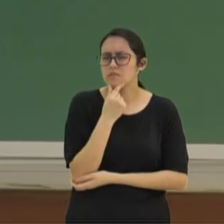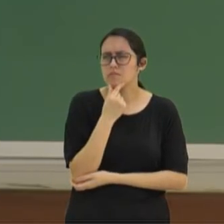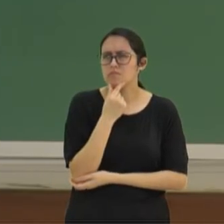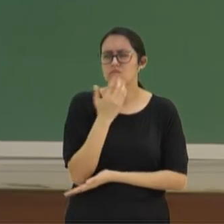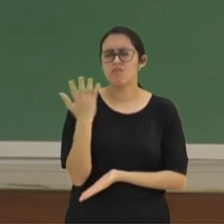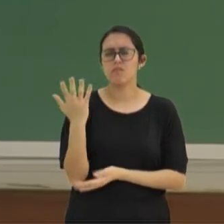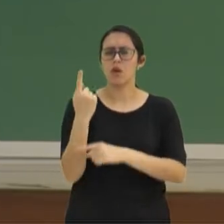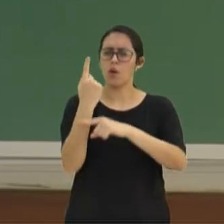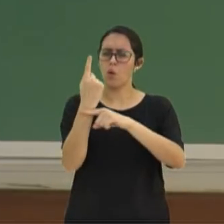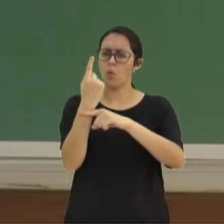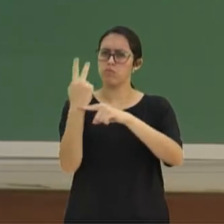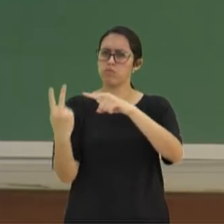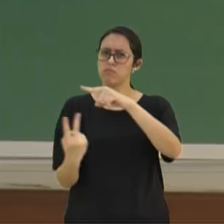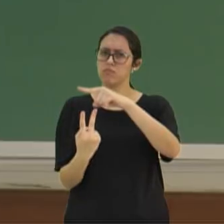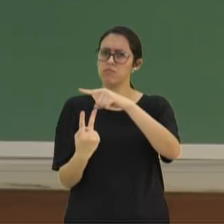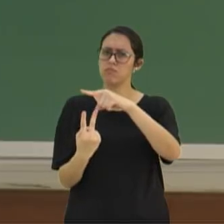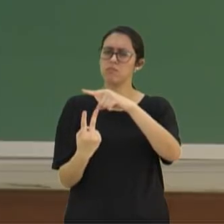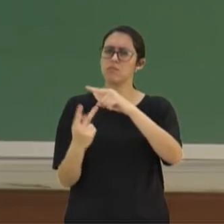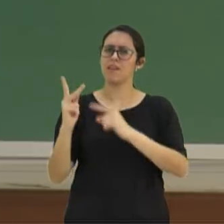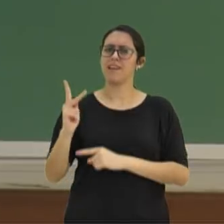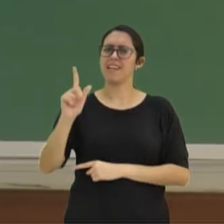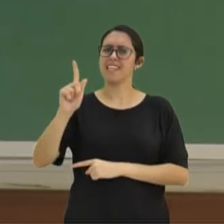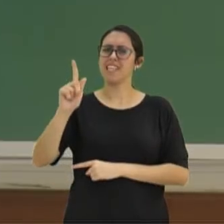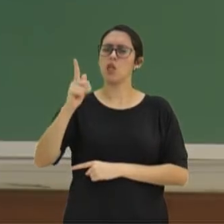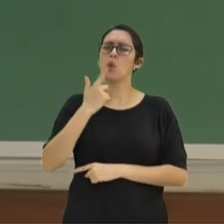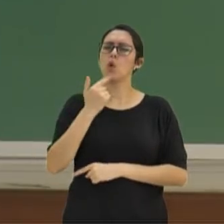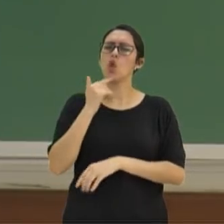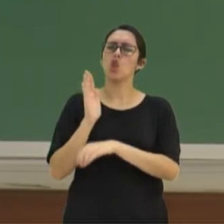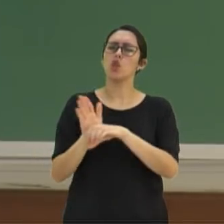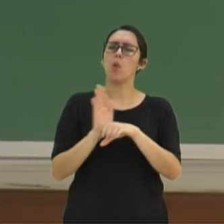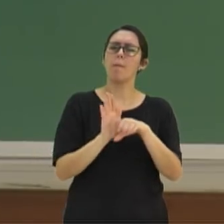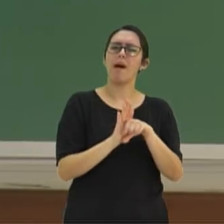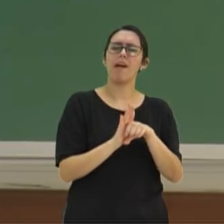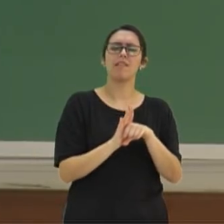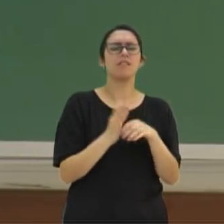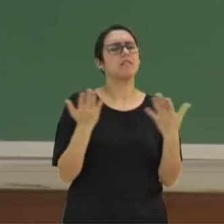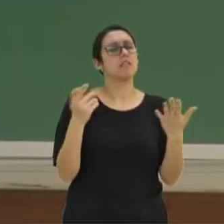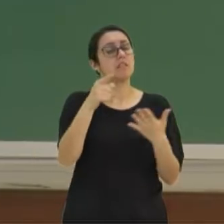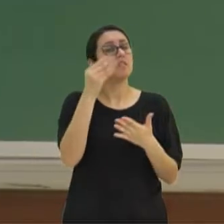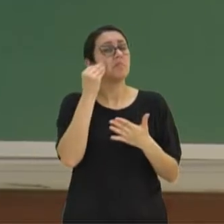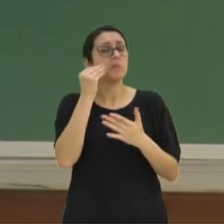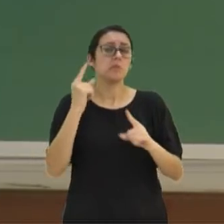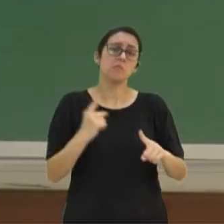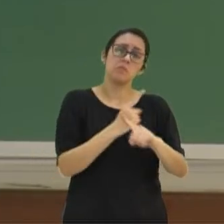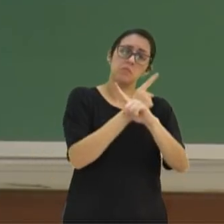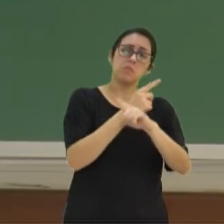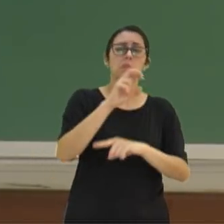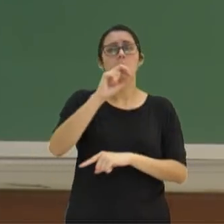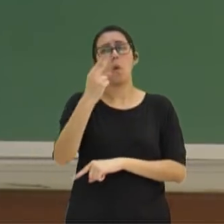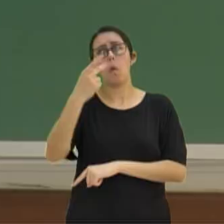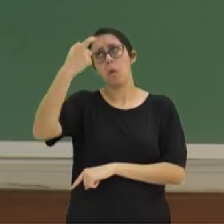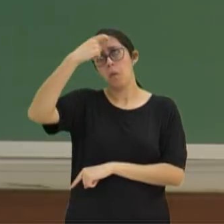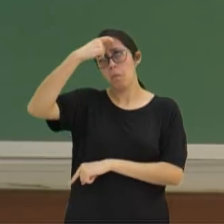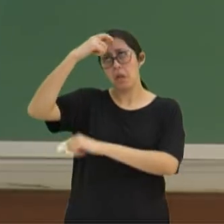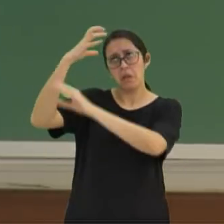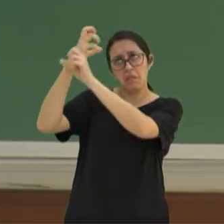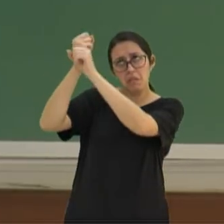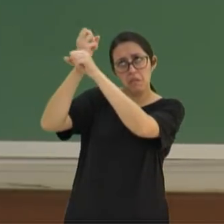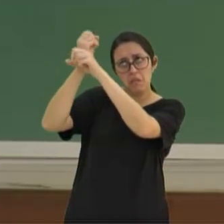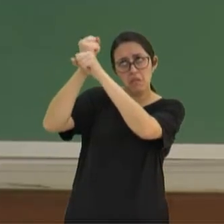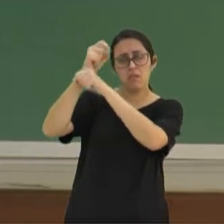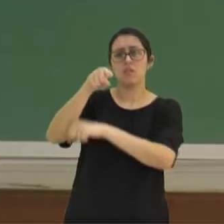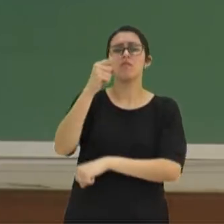Meio quilo. Dá para fazer por regra de 3 simples, dá para fazer mentalmente, dá para fazer de várias formas. Eu quero que